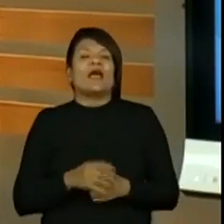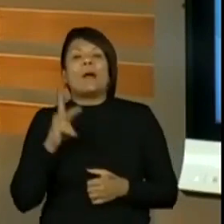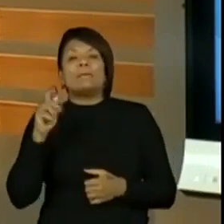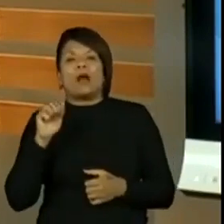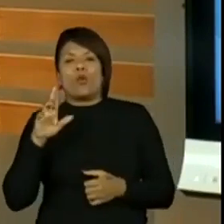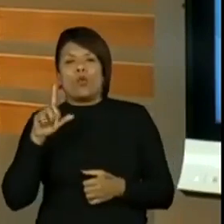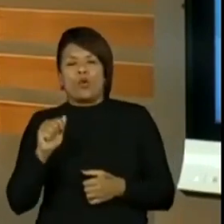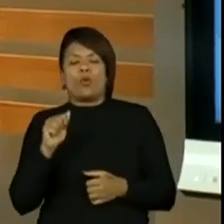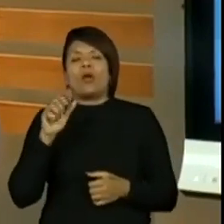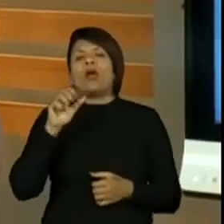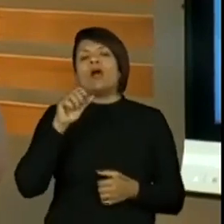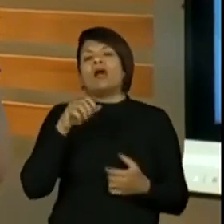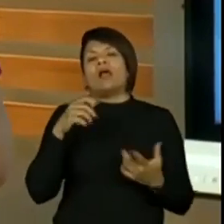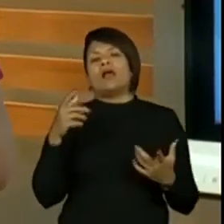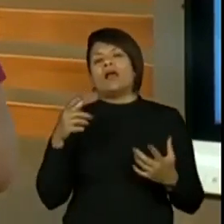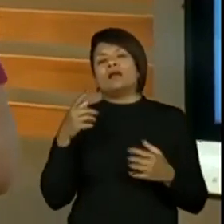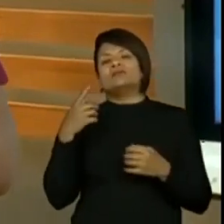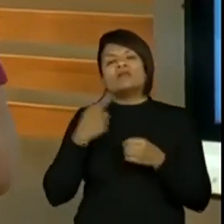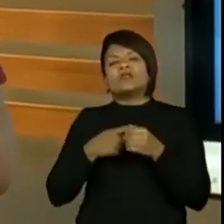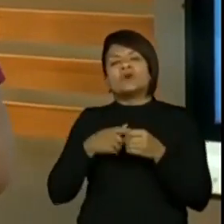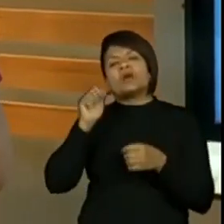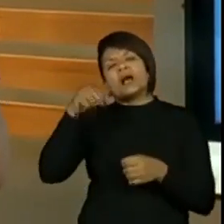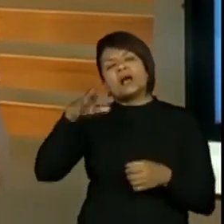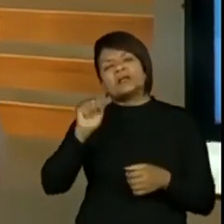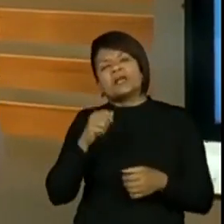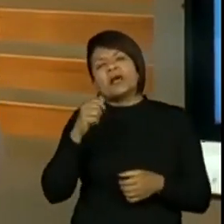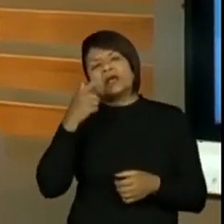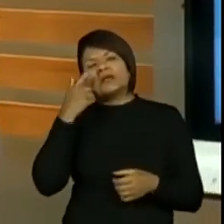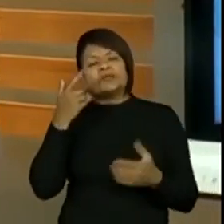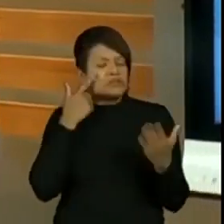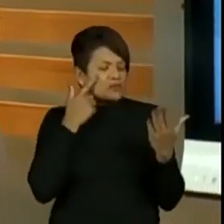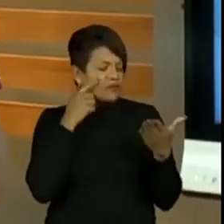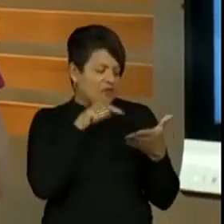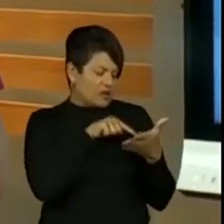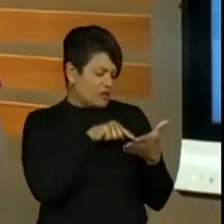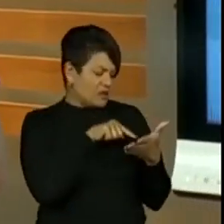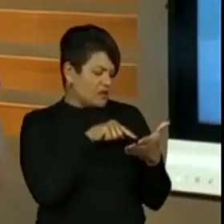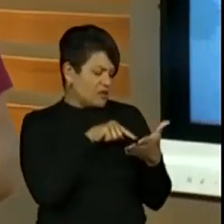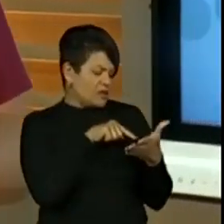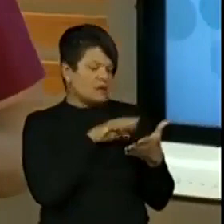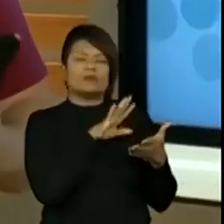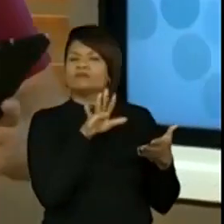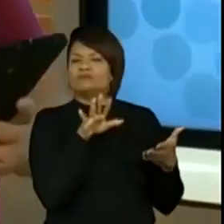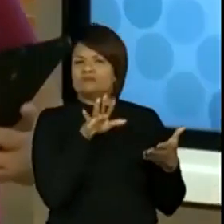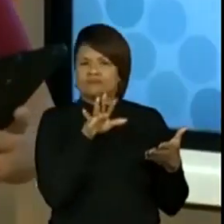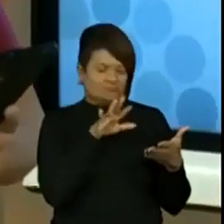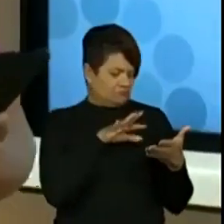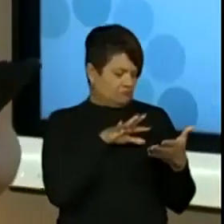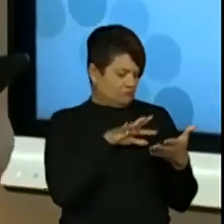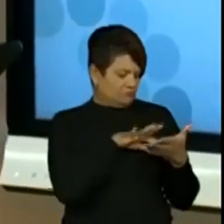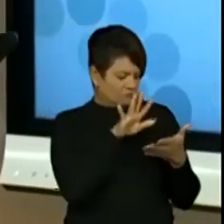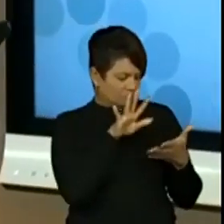Arealva. Ana, acho que mais ninguém colocou. Deixa eu ver se tem mais alguma coisa. Tudo bem?